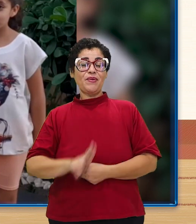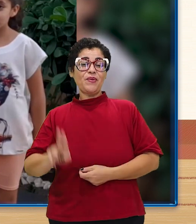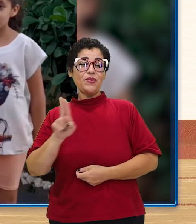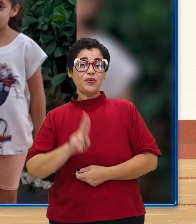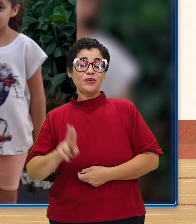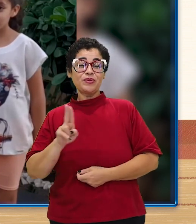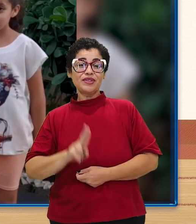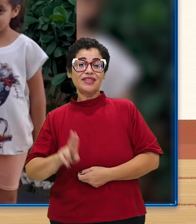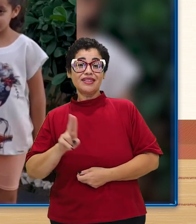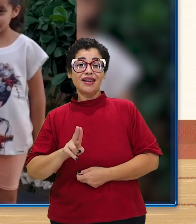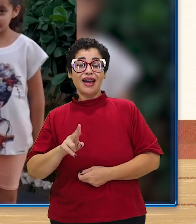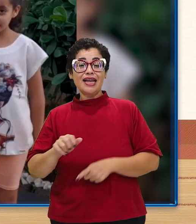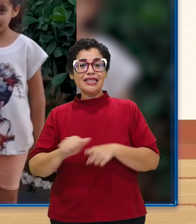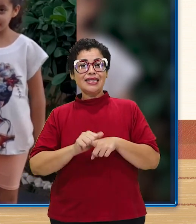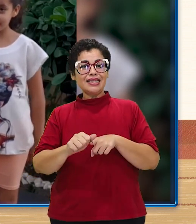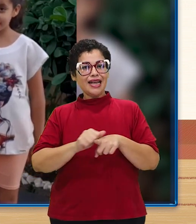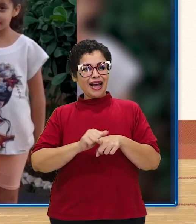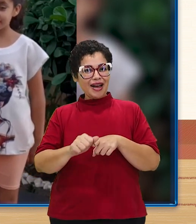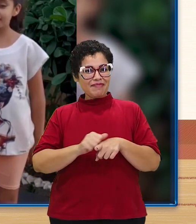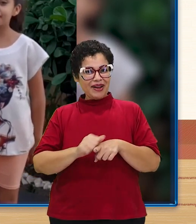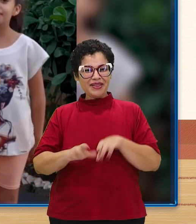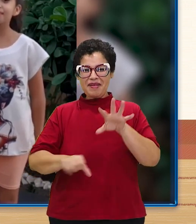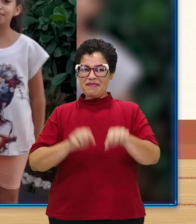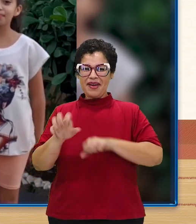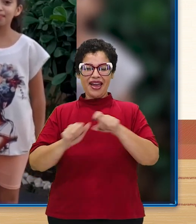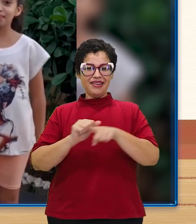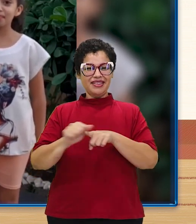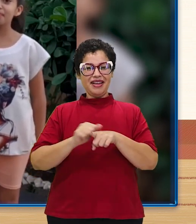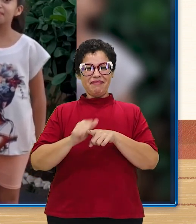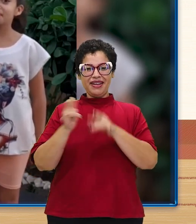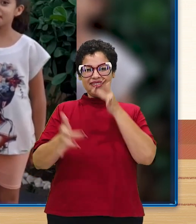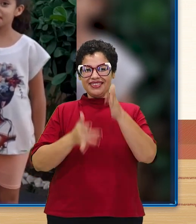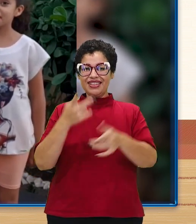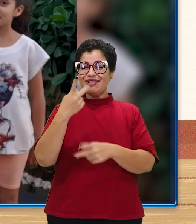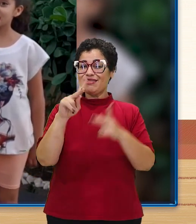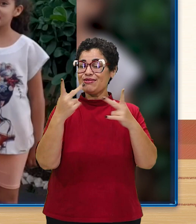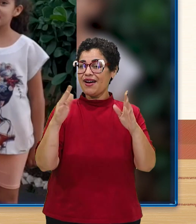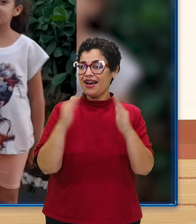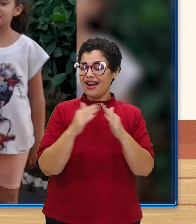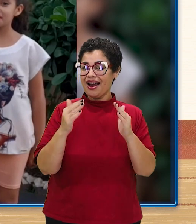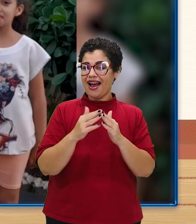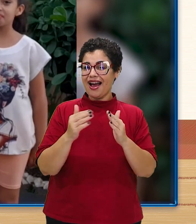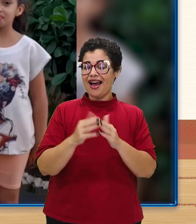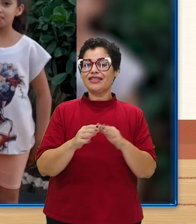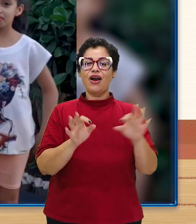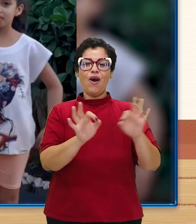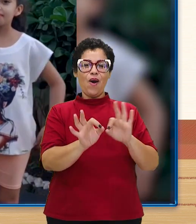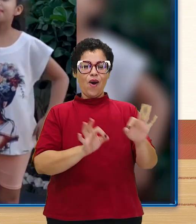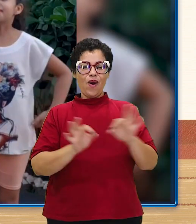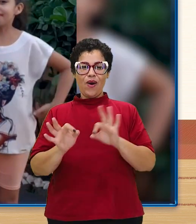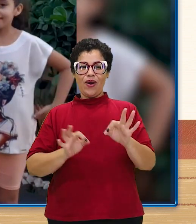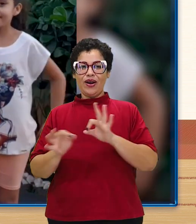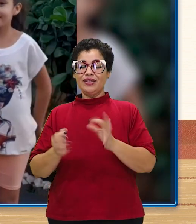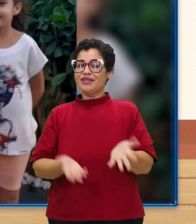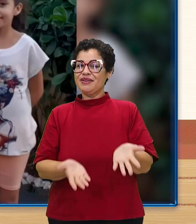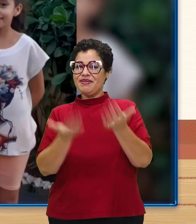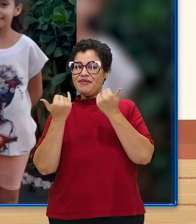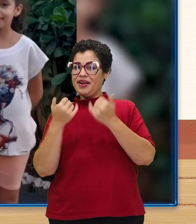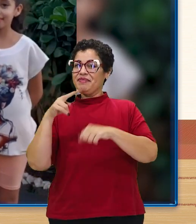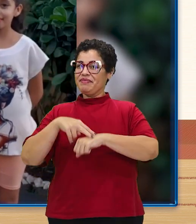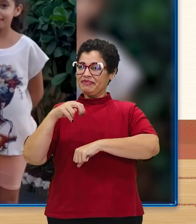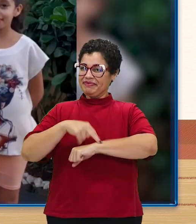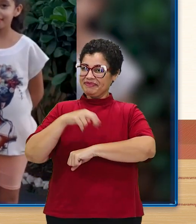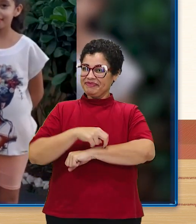usando sapatos. Pegue os sapatos que você tem aí na sua casa, organize e vem pular